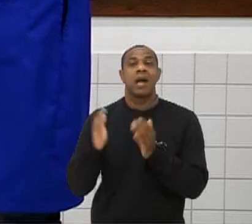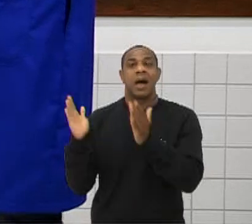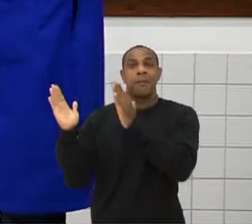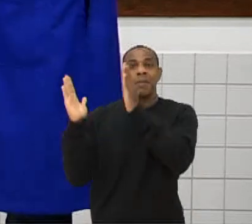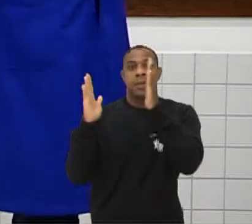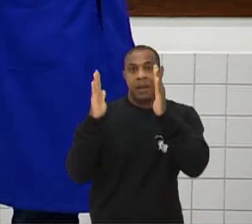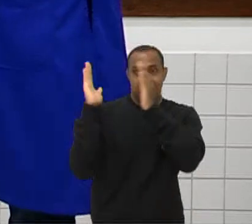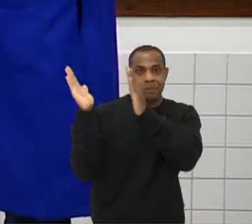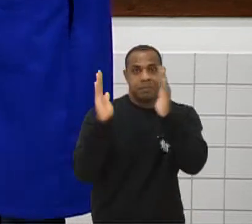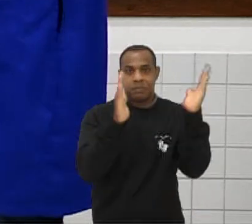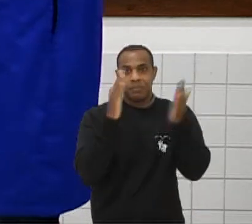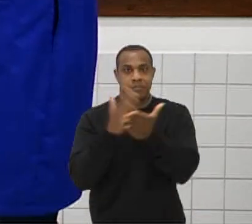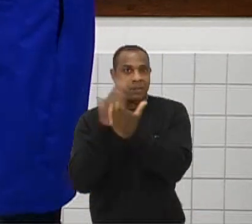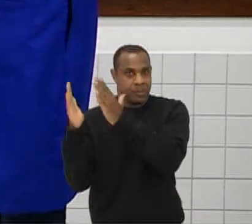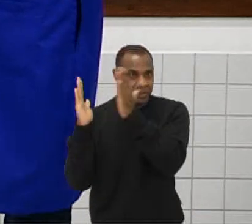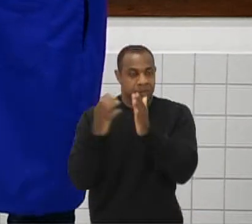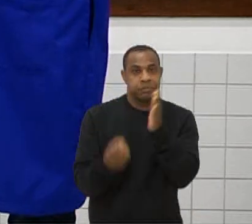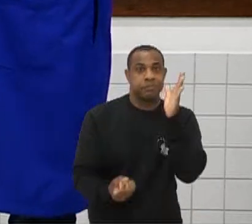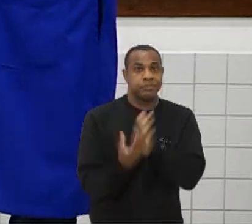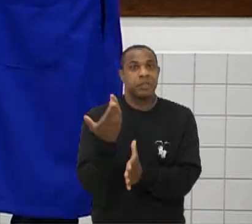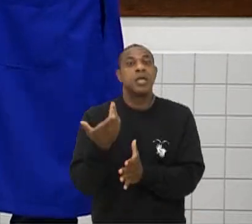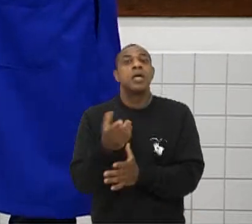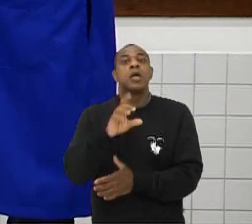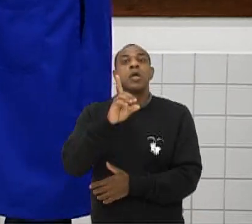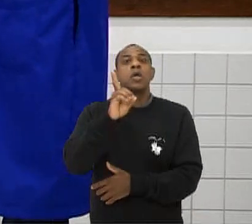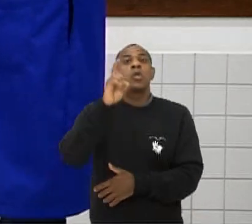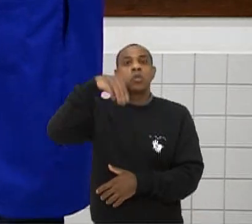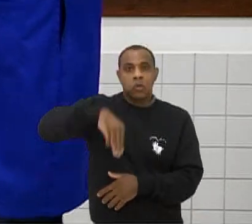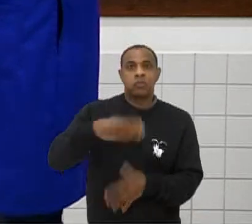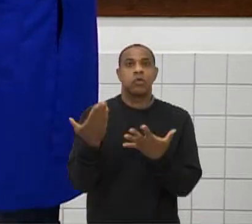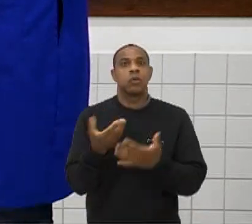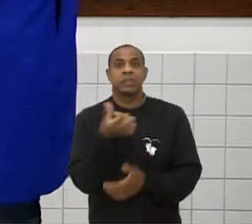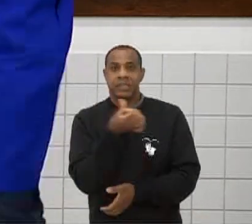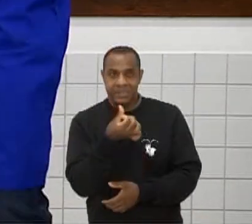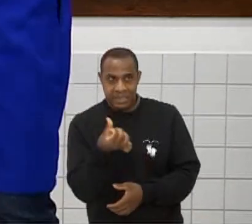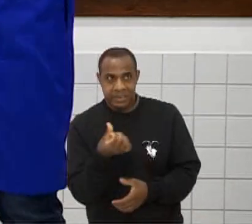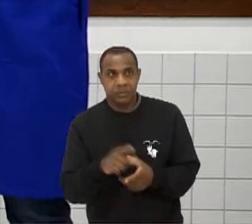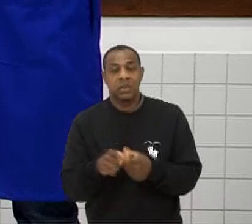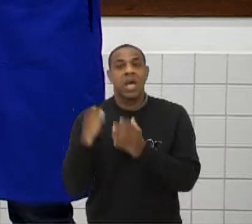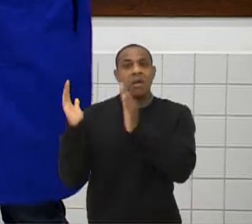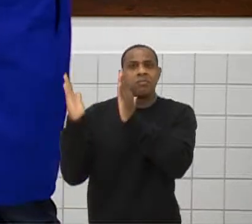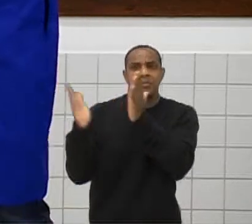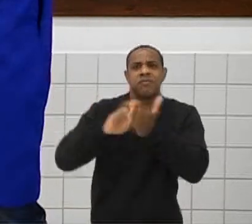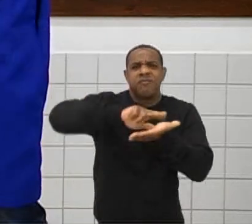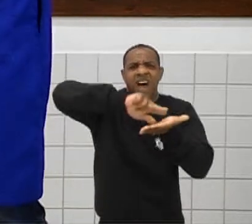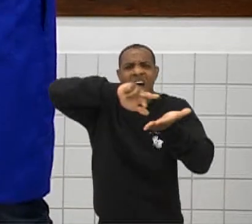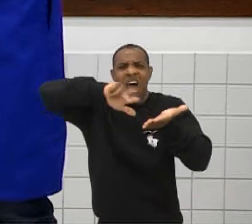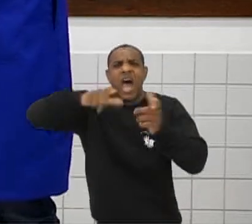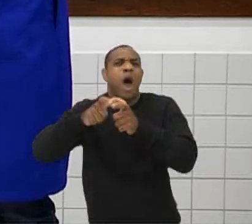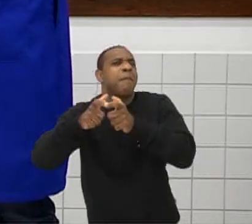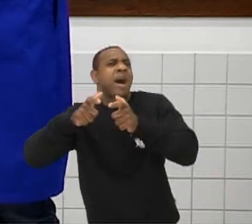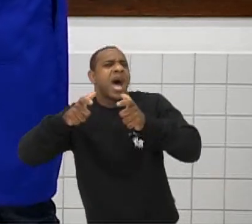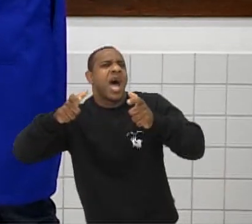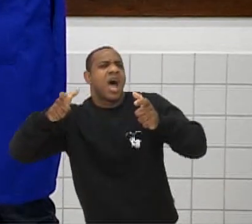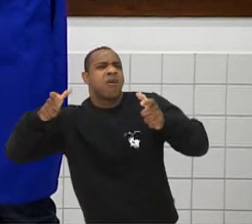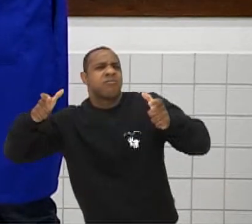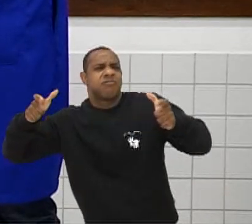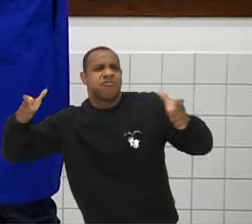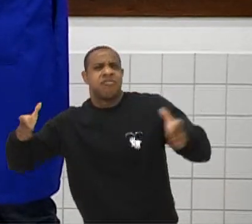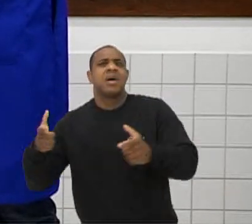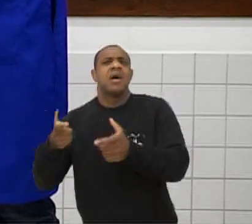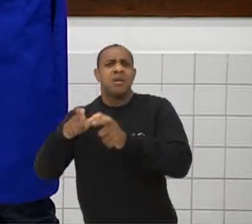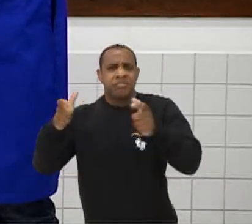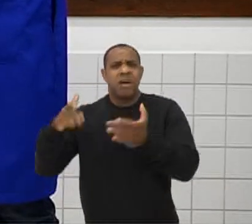Nacional, no Rio de Janeiro, que foi fundada por Dom João VI e é o maior acervo de livros do hemisfério sul do planeta Terra. E é o